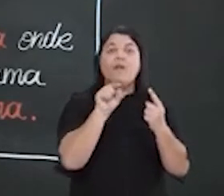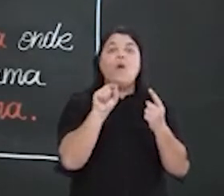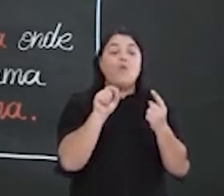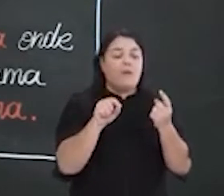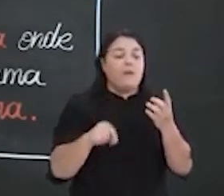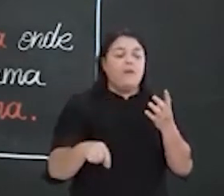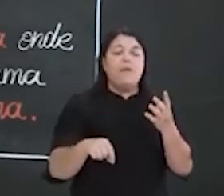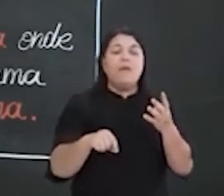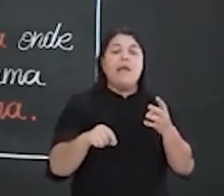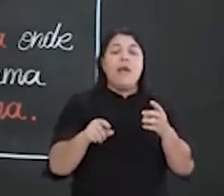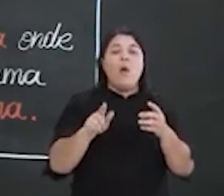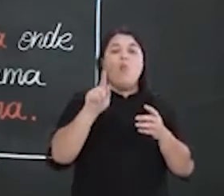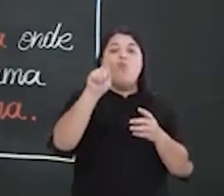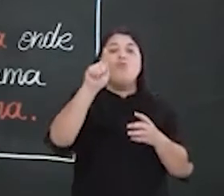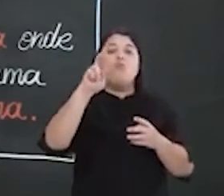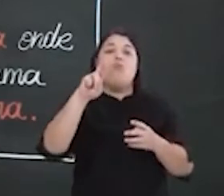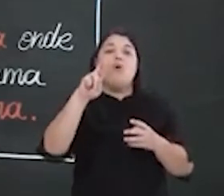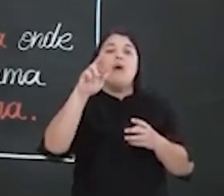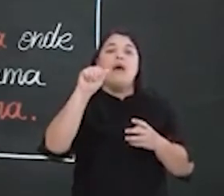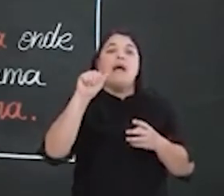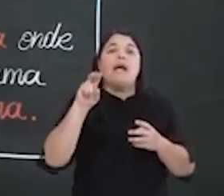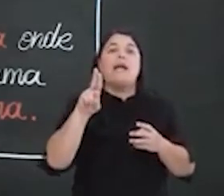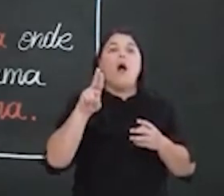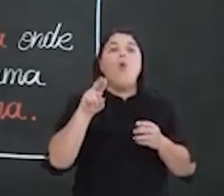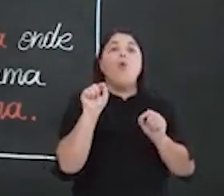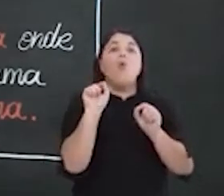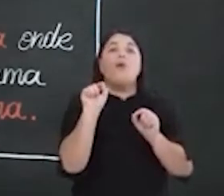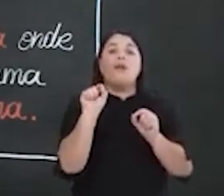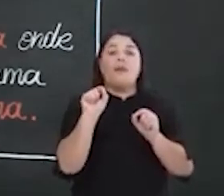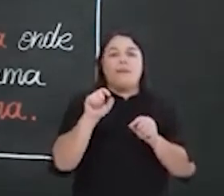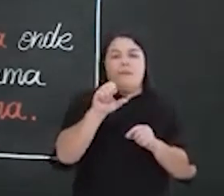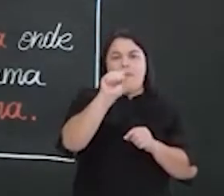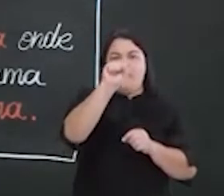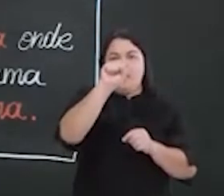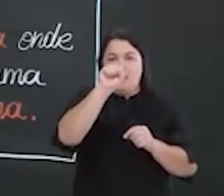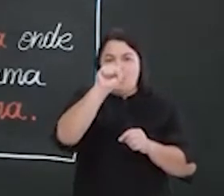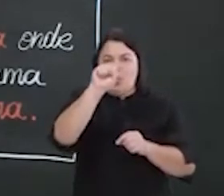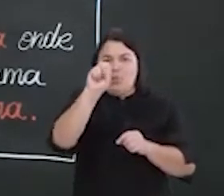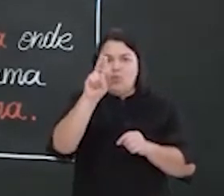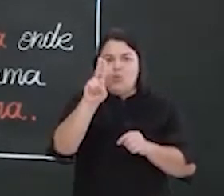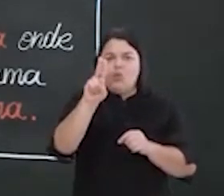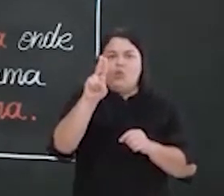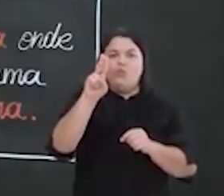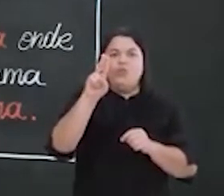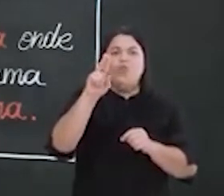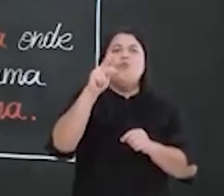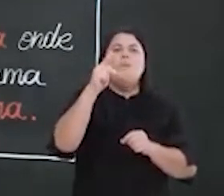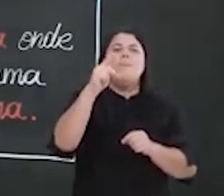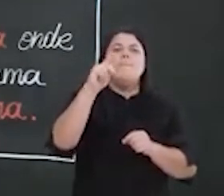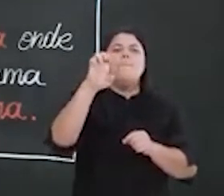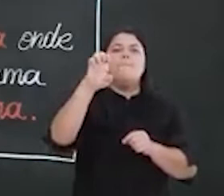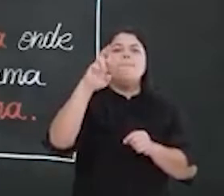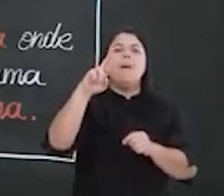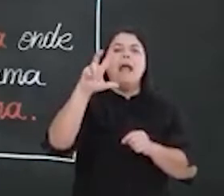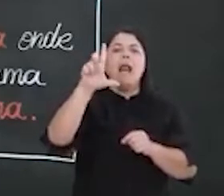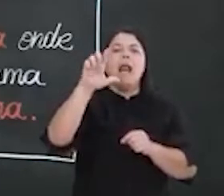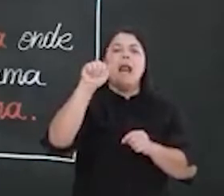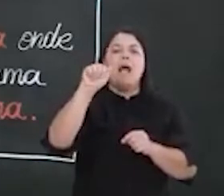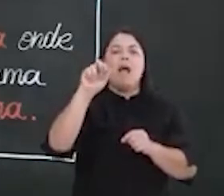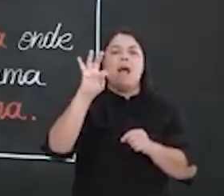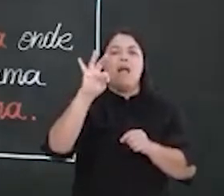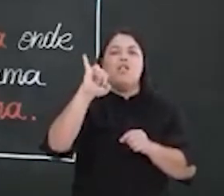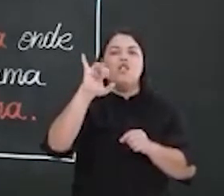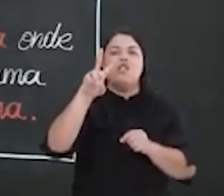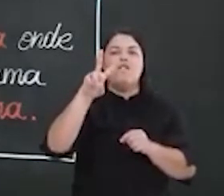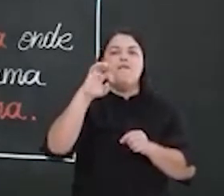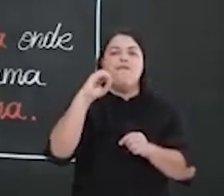grau superlativo, ou seja, eu vou comparar um elemento com todos os outros e dar uma distinção muito forte. Existe o superlativo